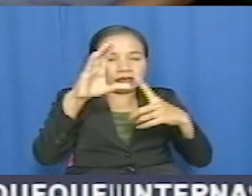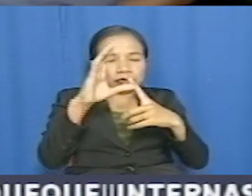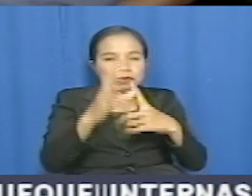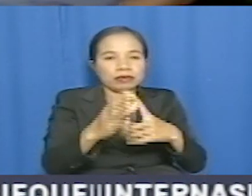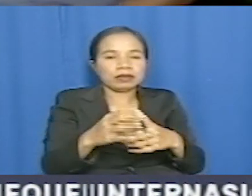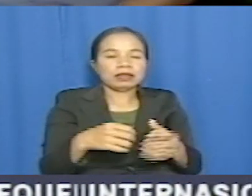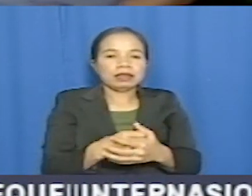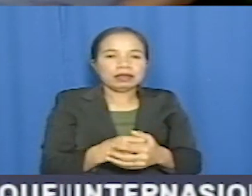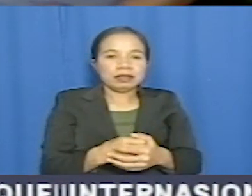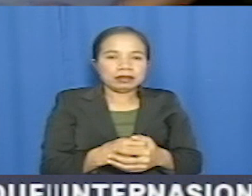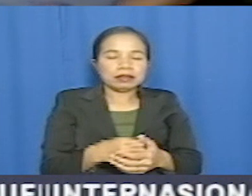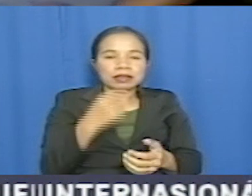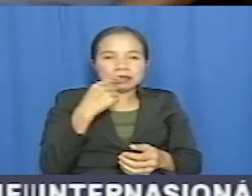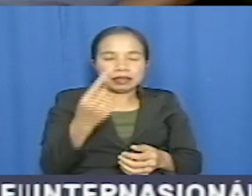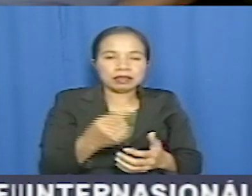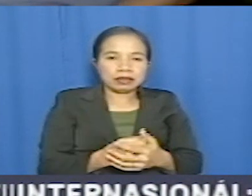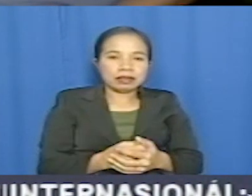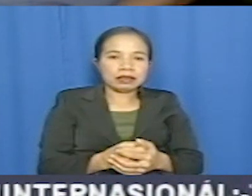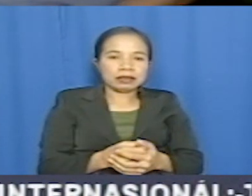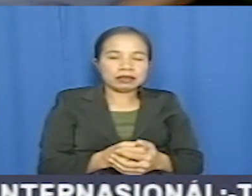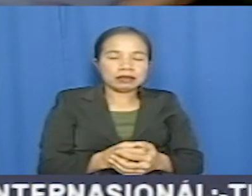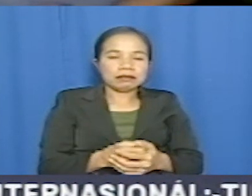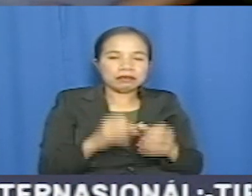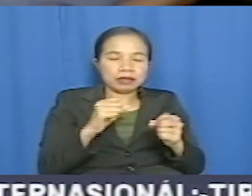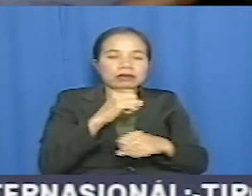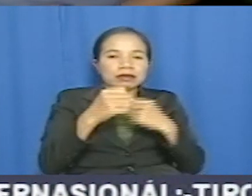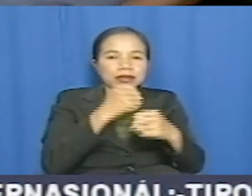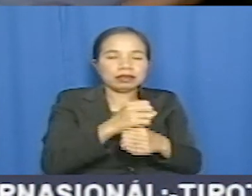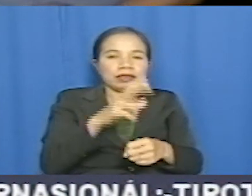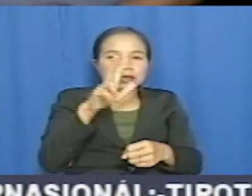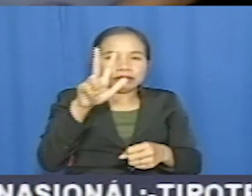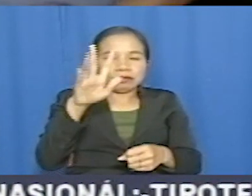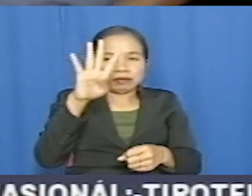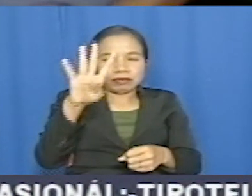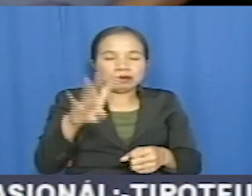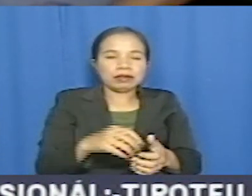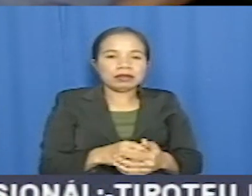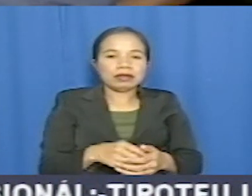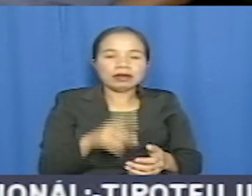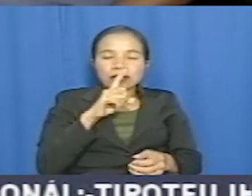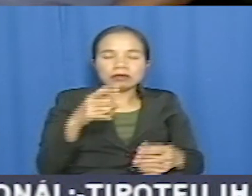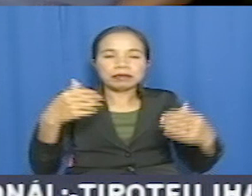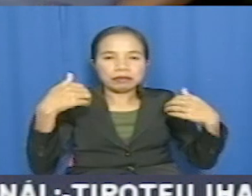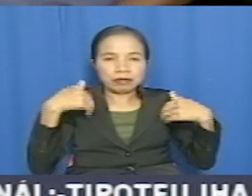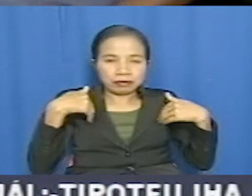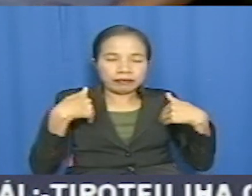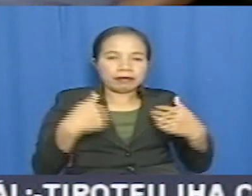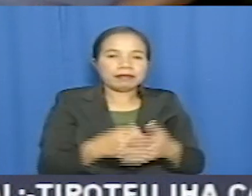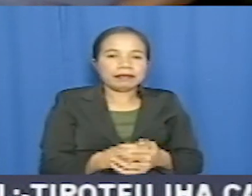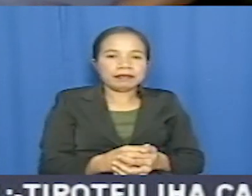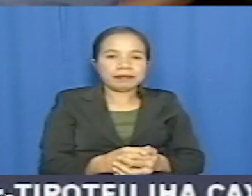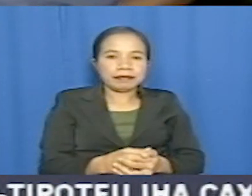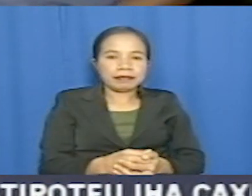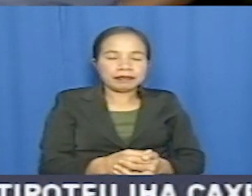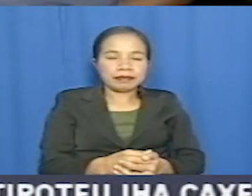sik dia kata kita ambele dura tu tinan tolu tinan hat i jamina iha doni realidade iha ida ruma ida ne ciencia